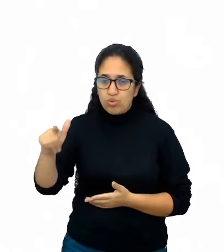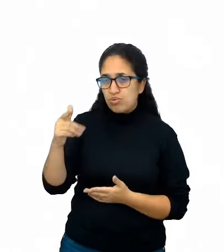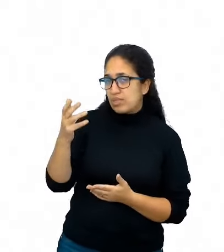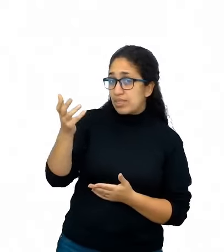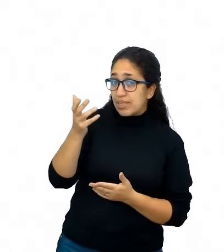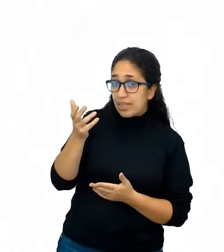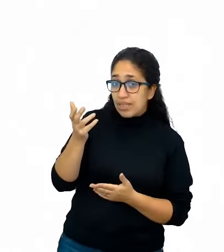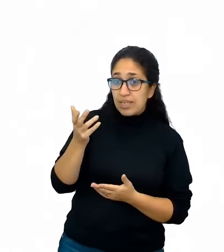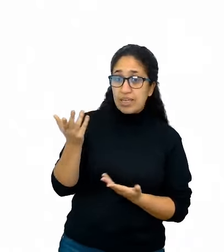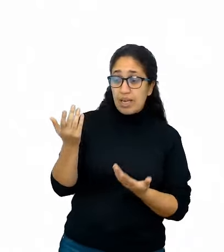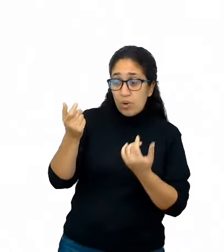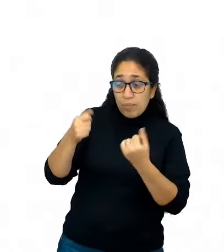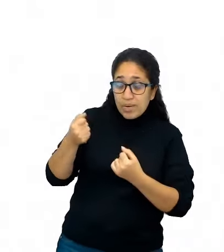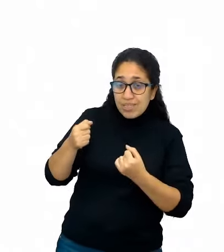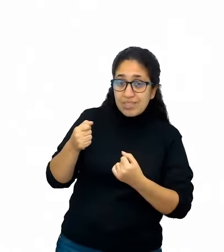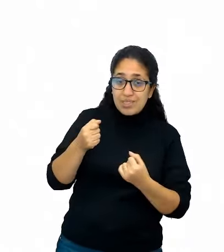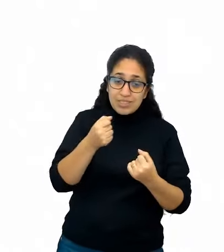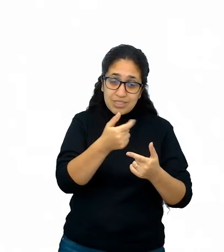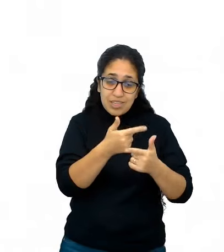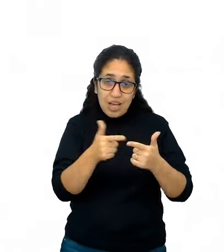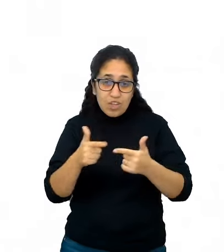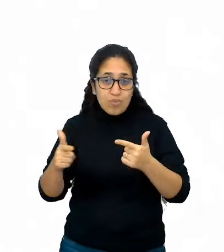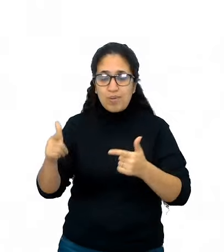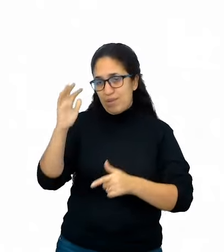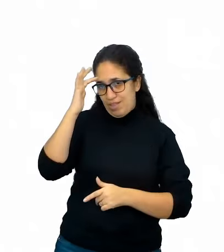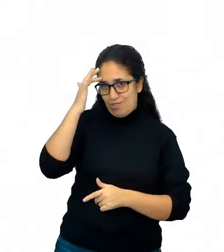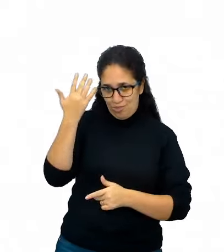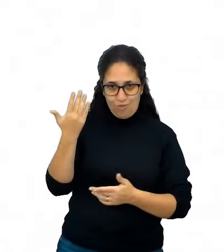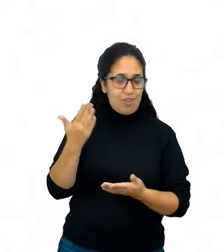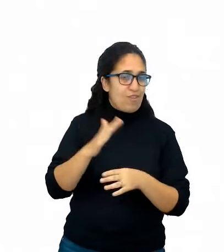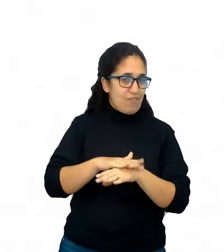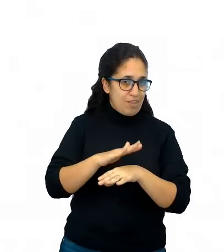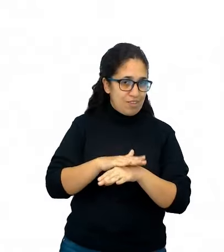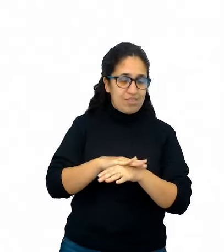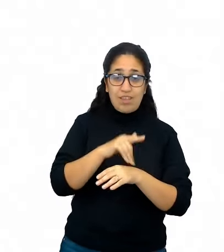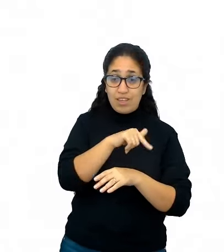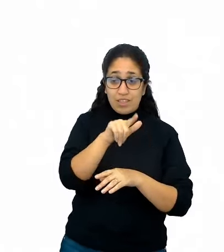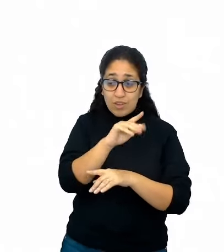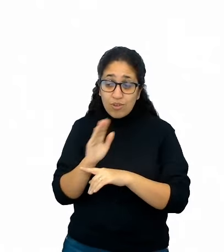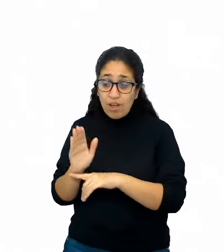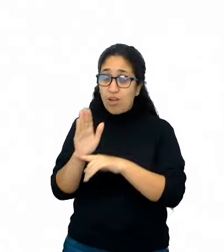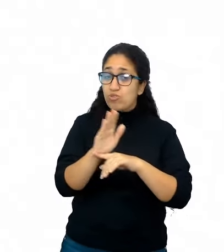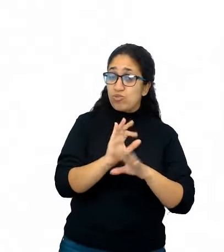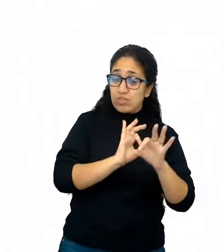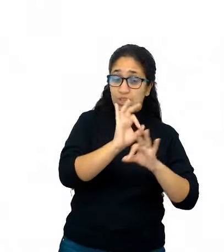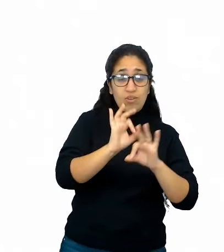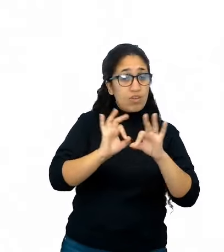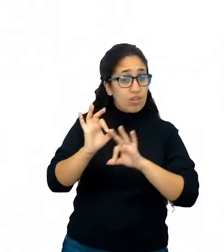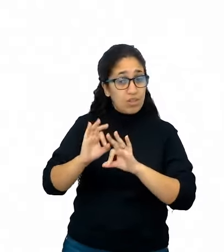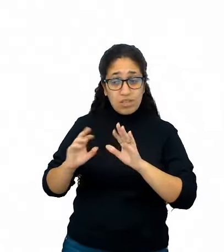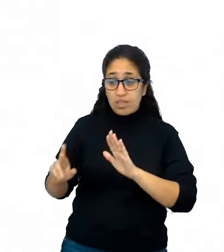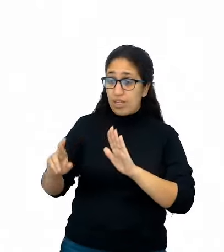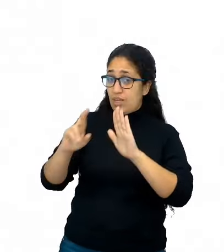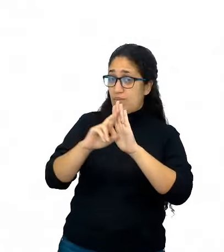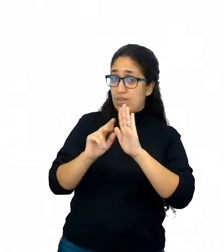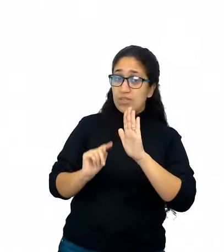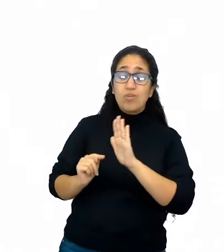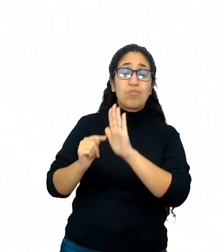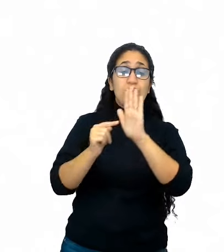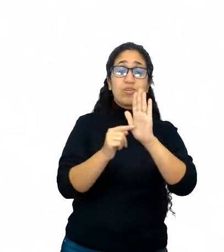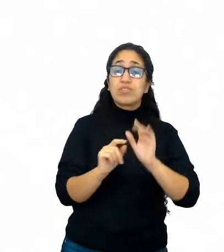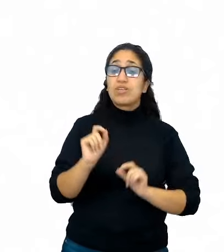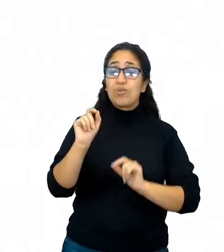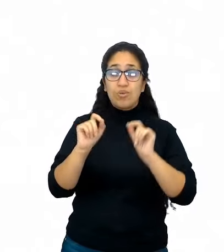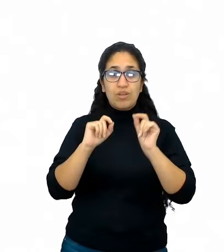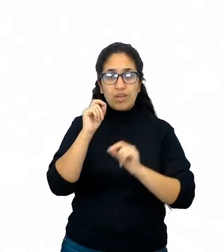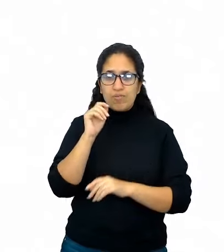desejam realizar determinada tarefa. Ele é de grande ajuda na organização e sua representação mostra uma